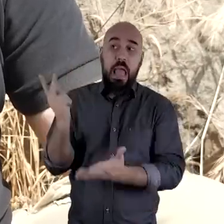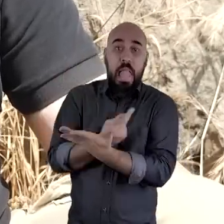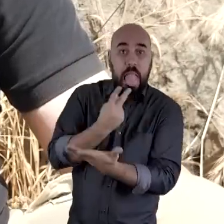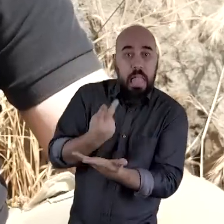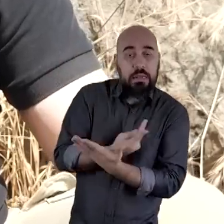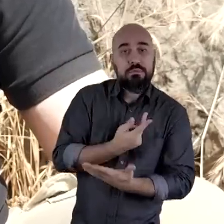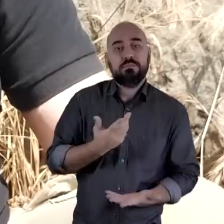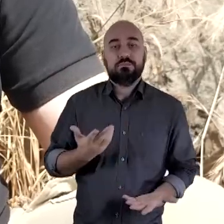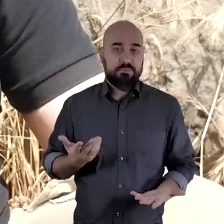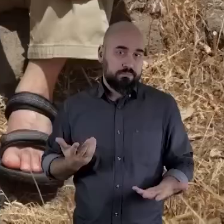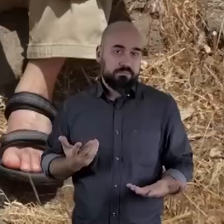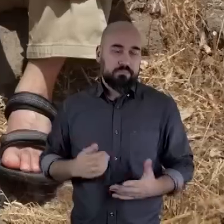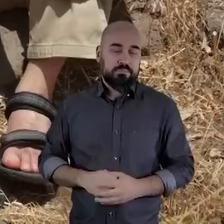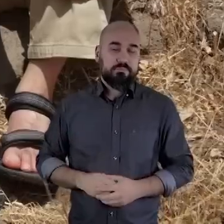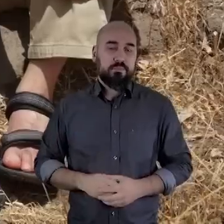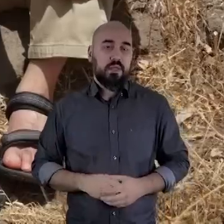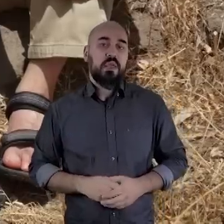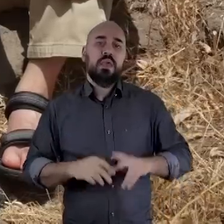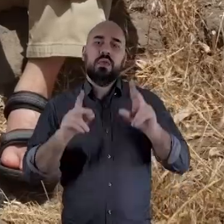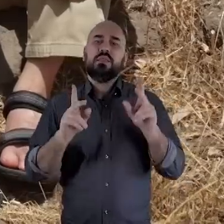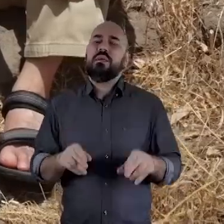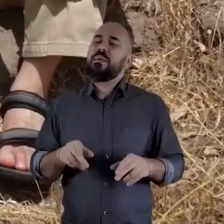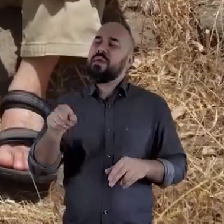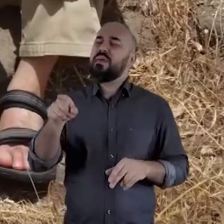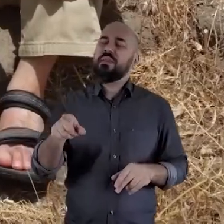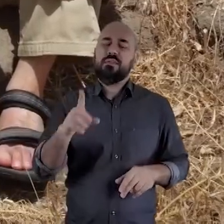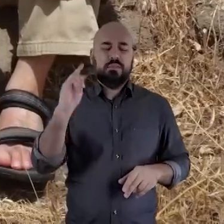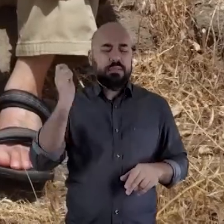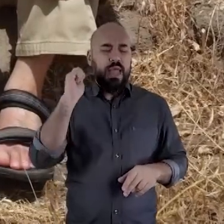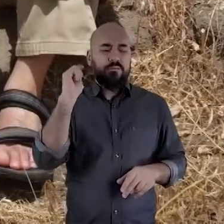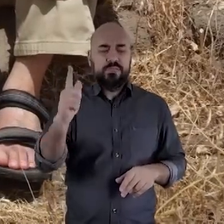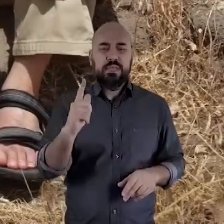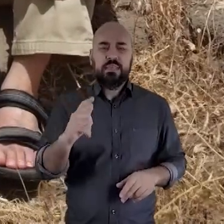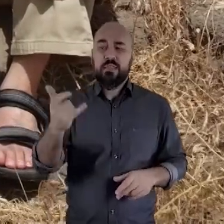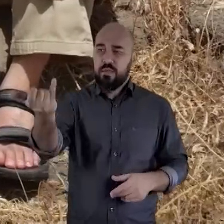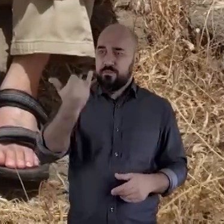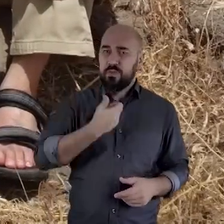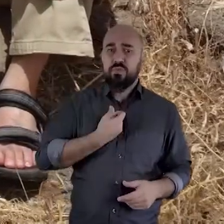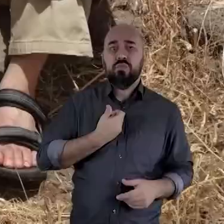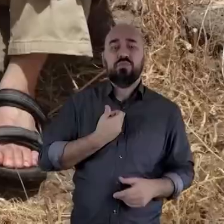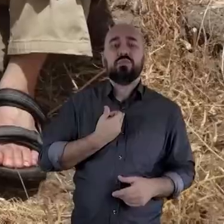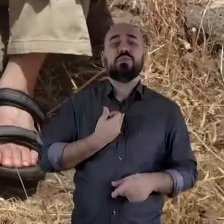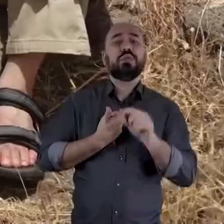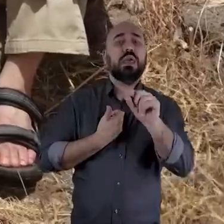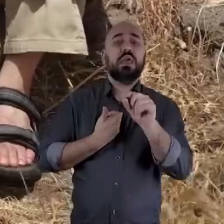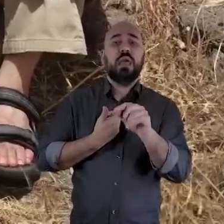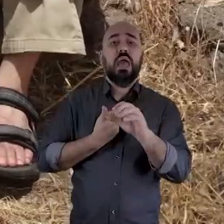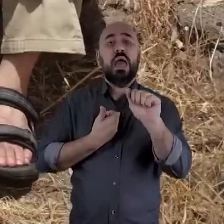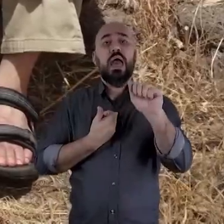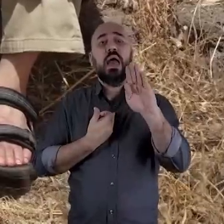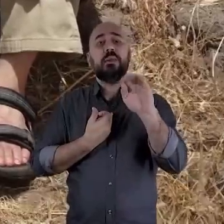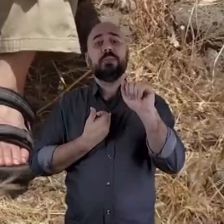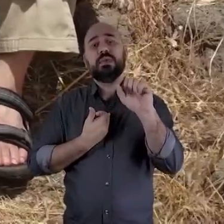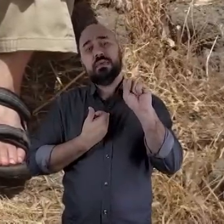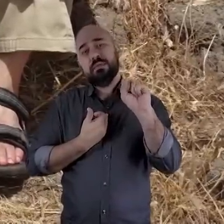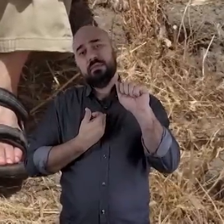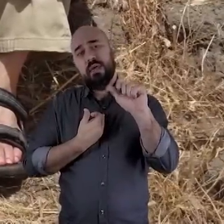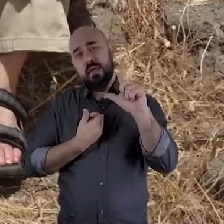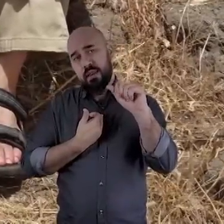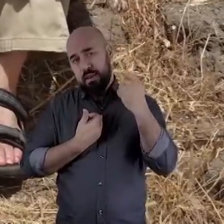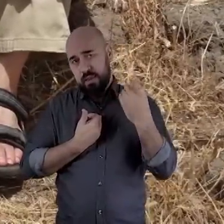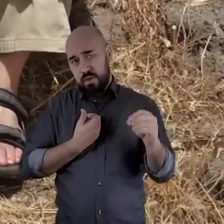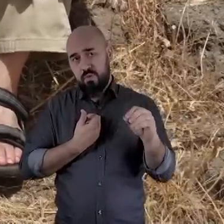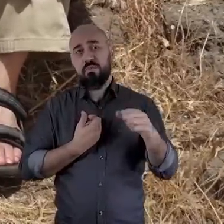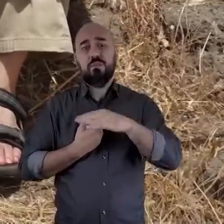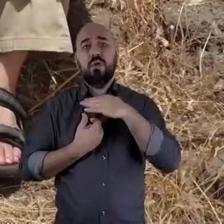aqui, é a de Davi, quando ele ouviu a notícia que Absalão havia morrido. E a Bíblia fala que Davi estava sentado entre os